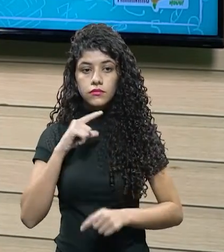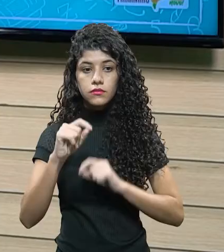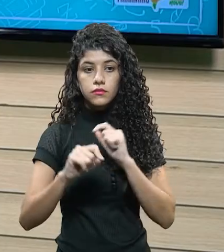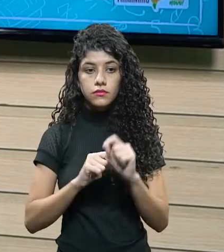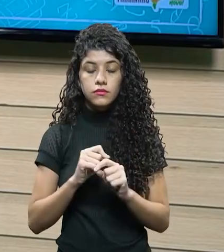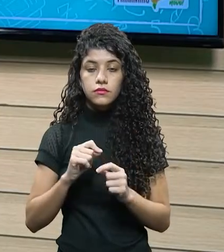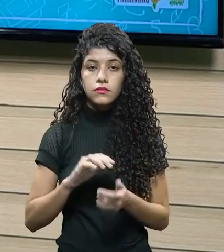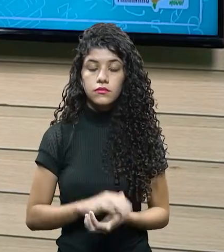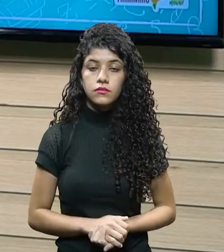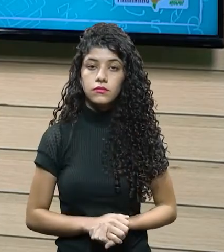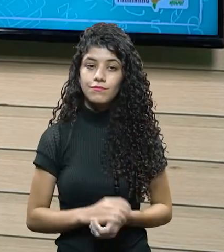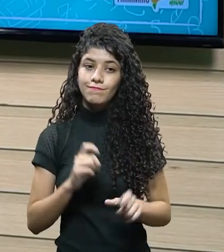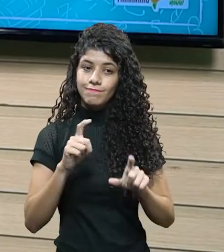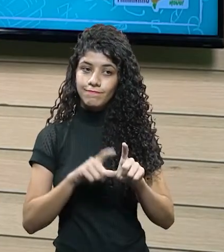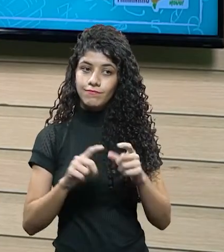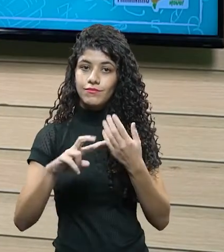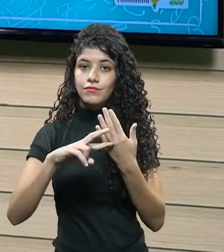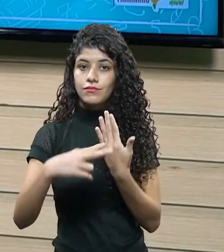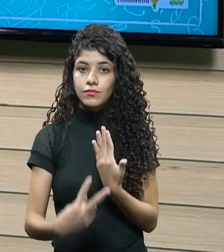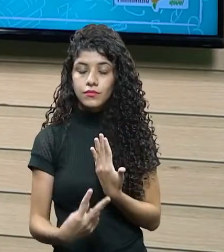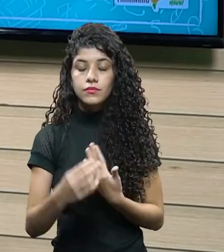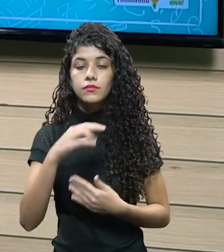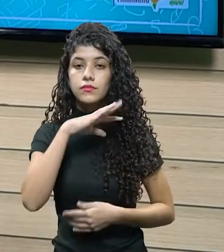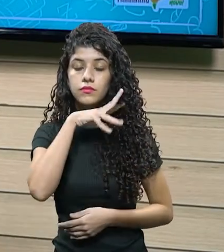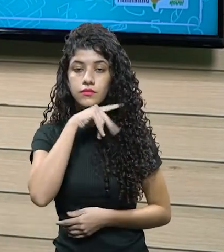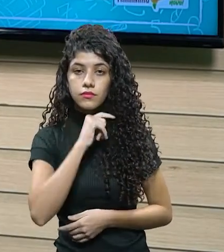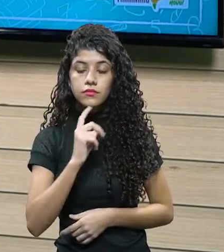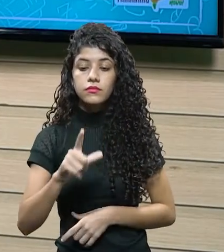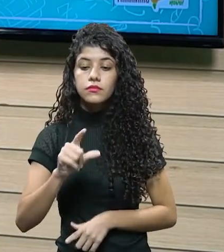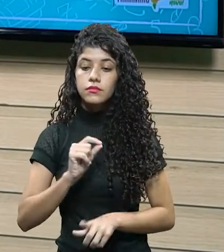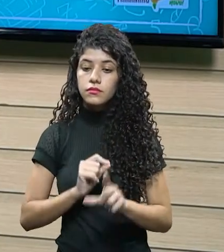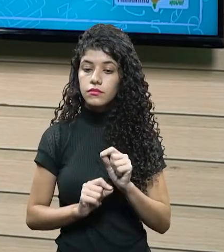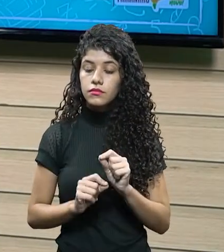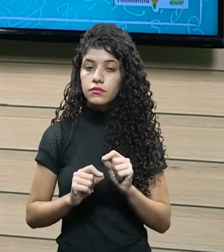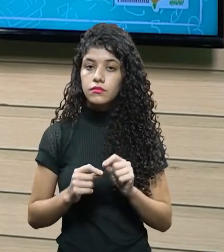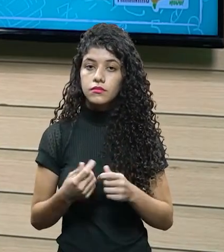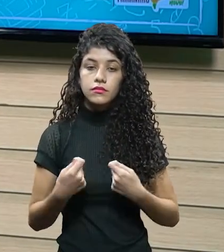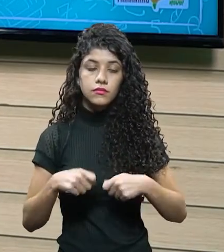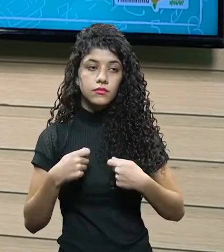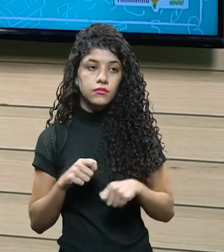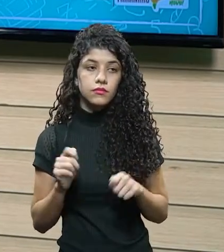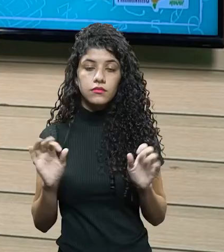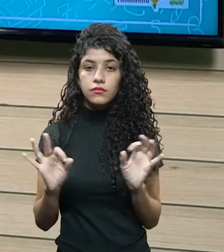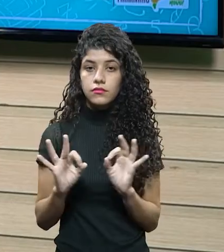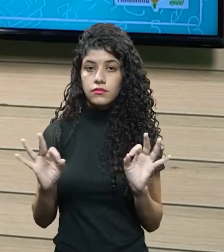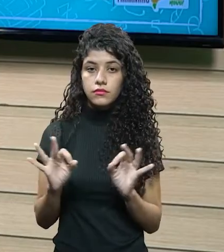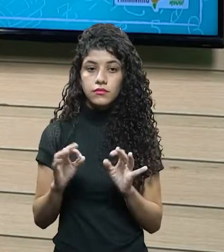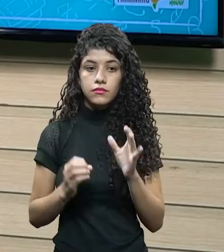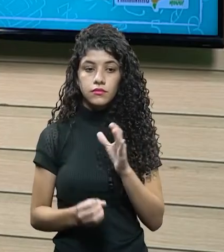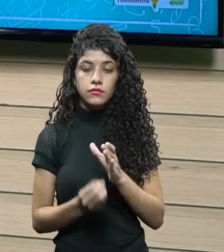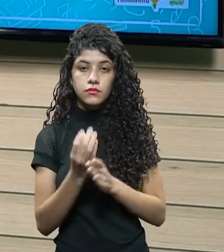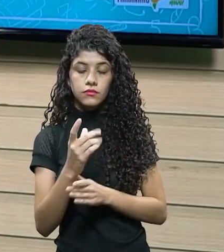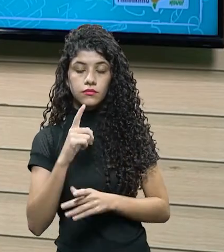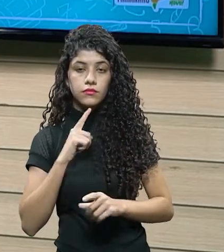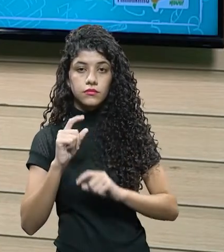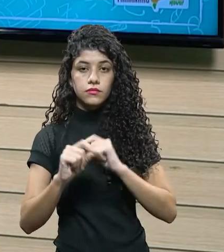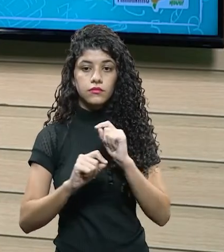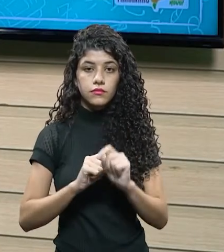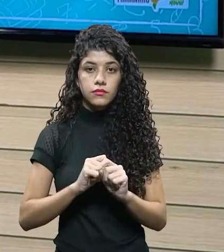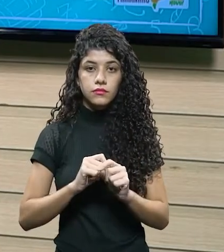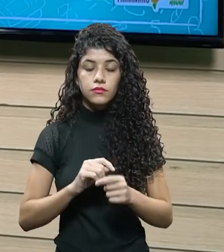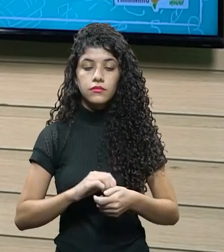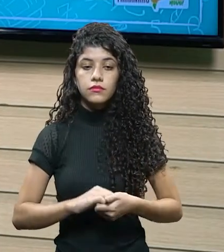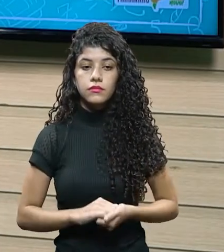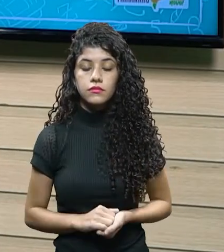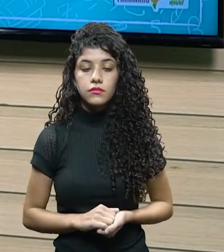quê? Um prejuízo. E aí vem a tomada de decisão. Não é mais necessário fabricar esse produto, então gera prejuízo se não tiver